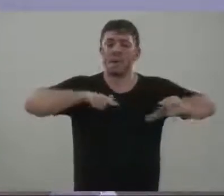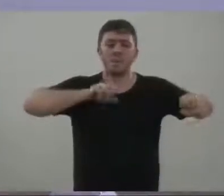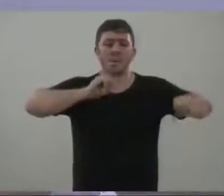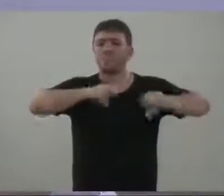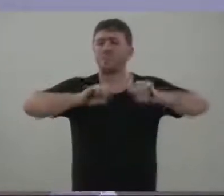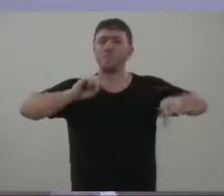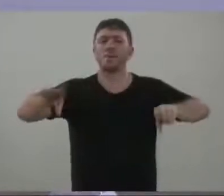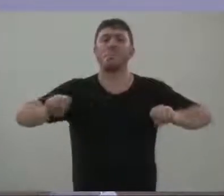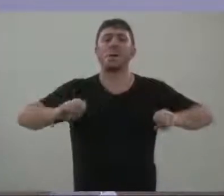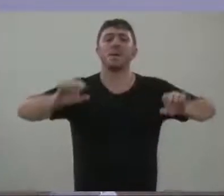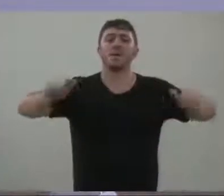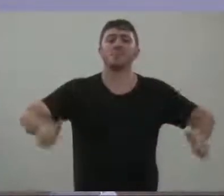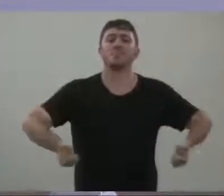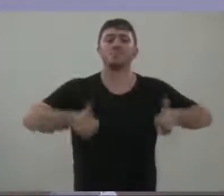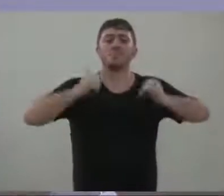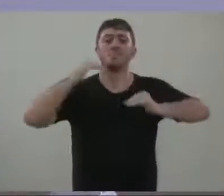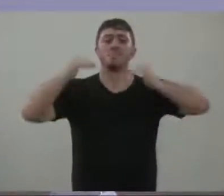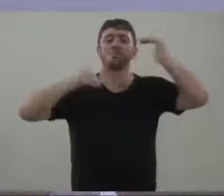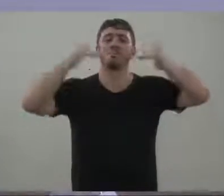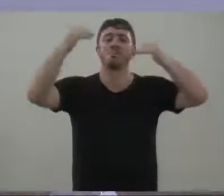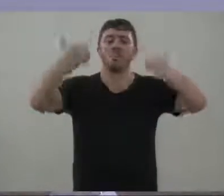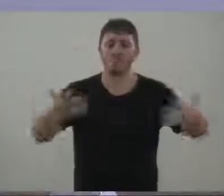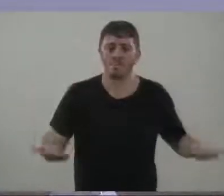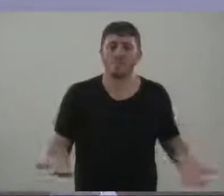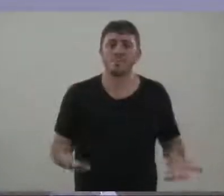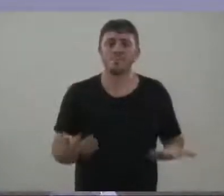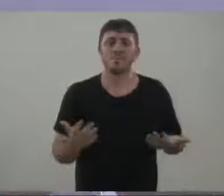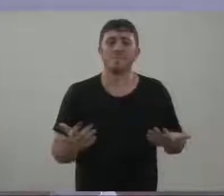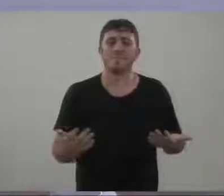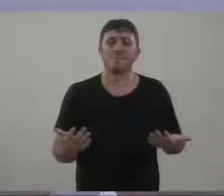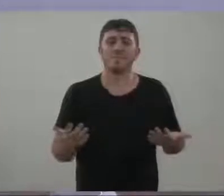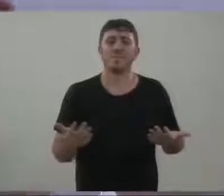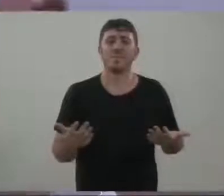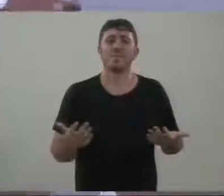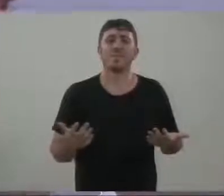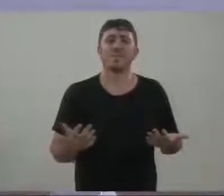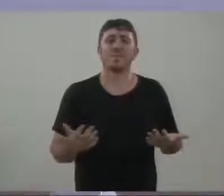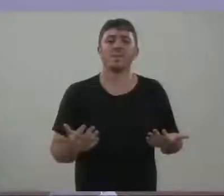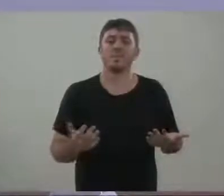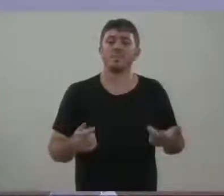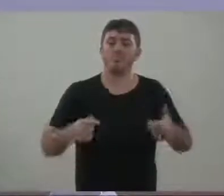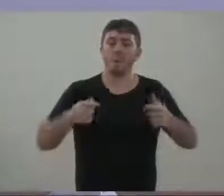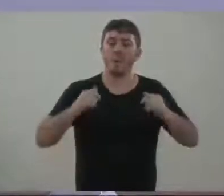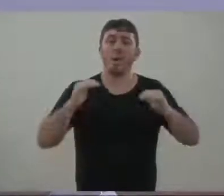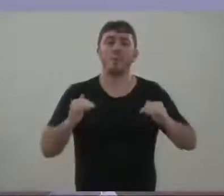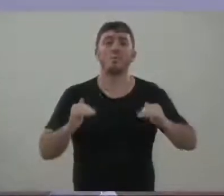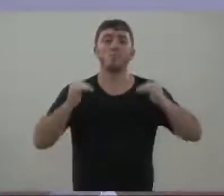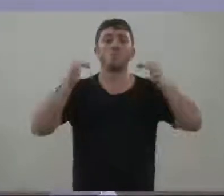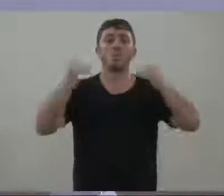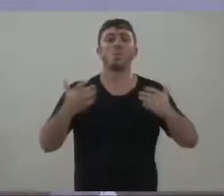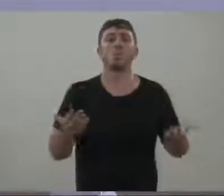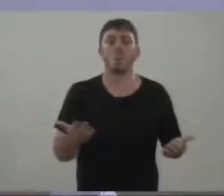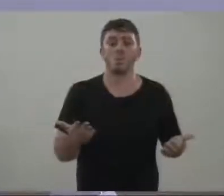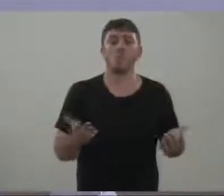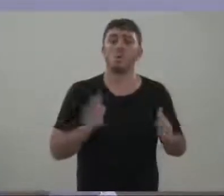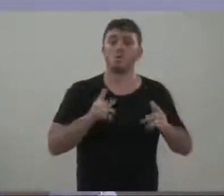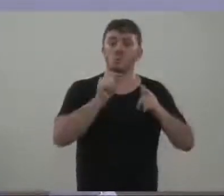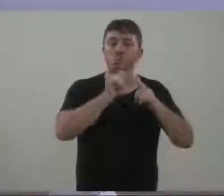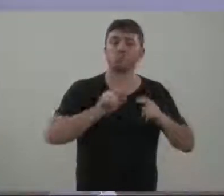A empregabilidade na cidade de Vinhedo, uma das poucas das cidades, aumentou, pouco, mas